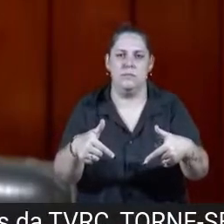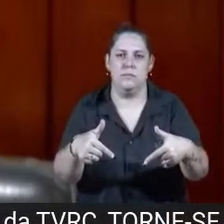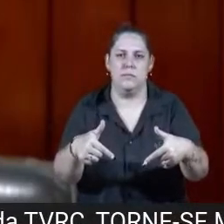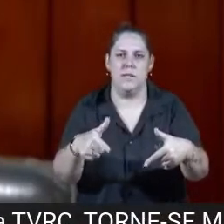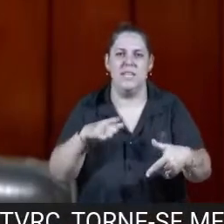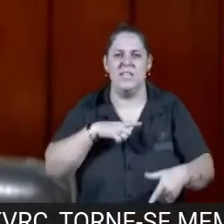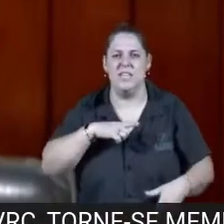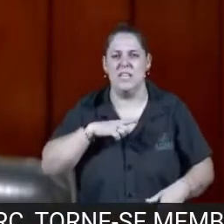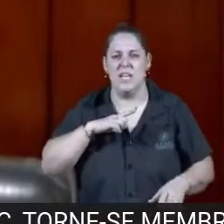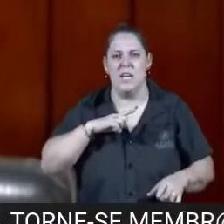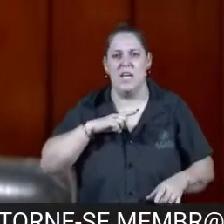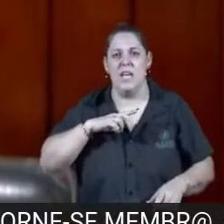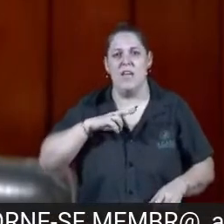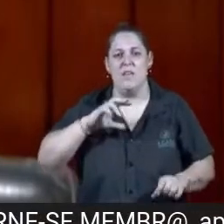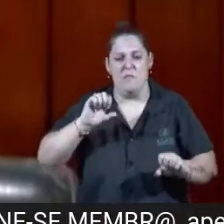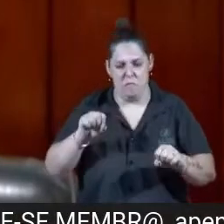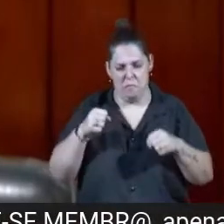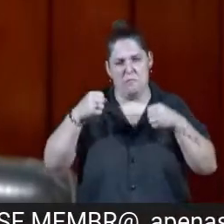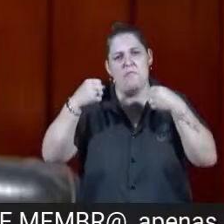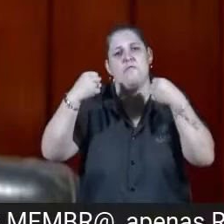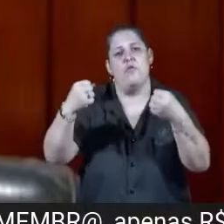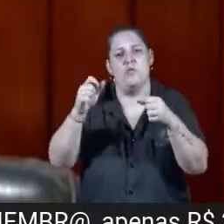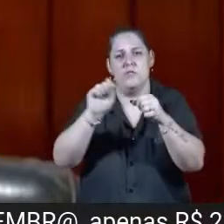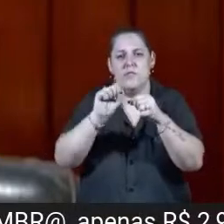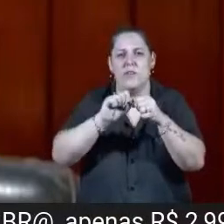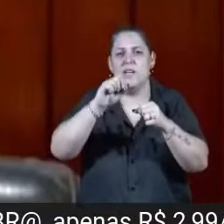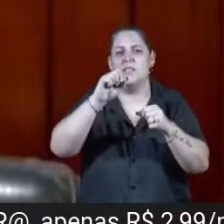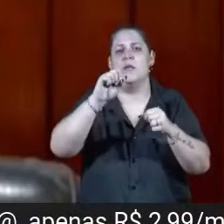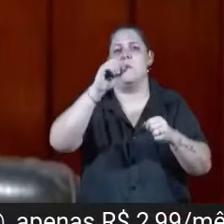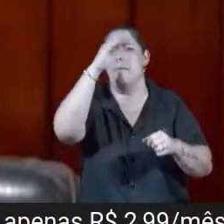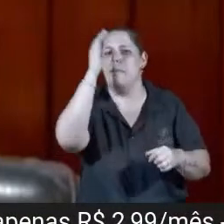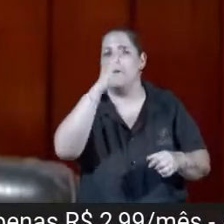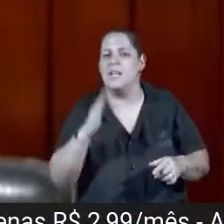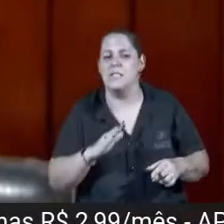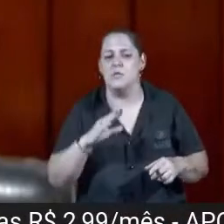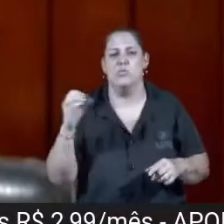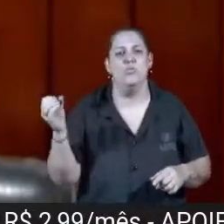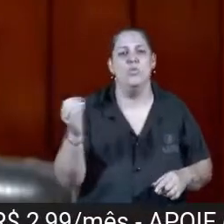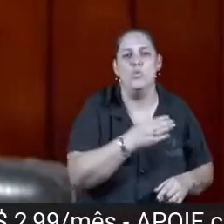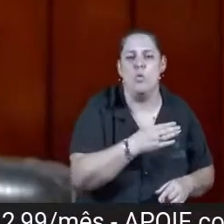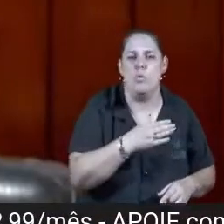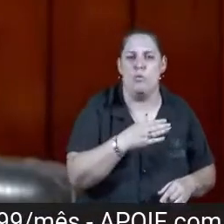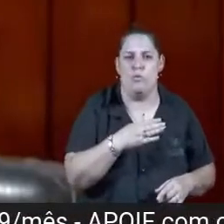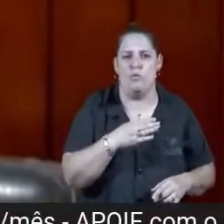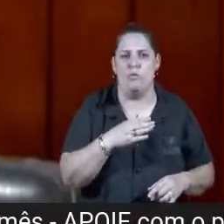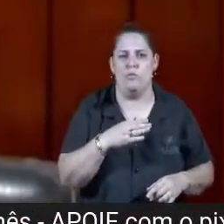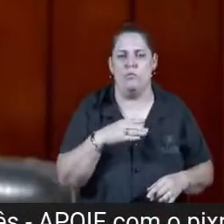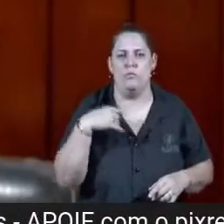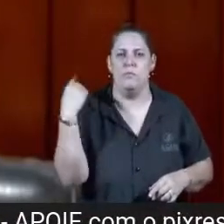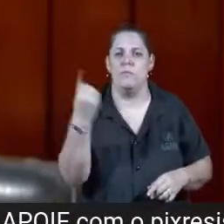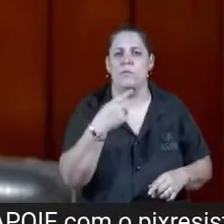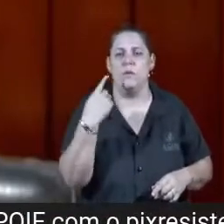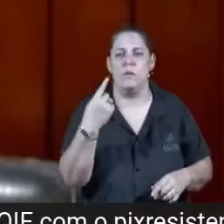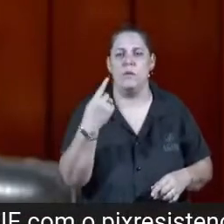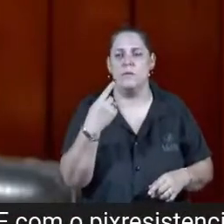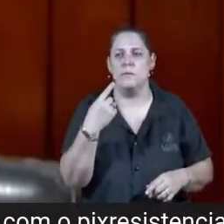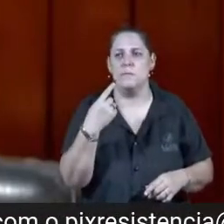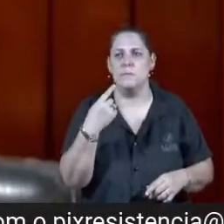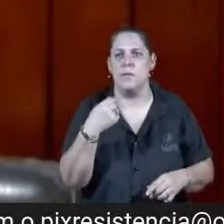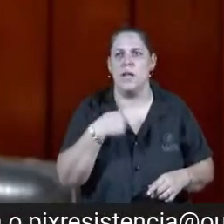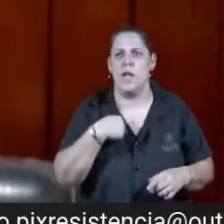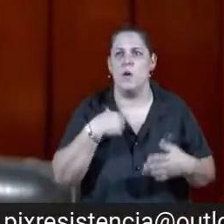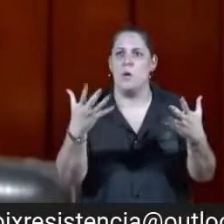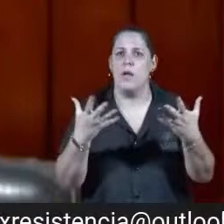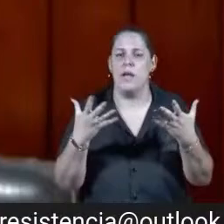possibilidade de reconstruir o Brasil e redemocratizar novamente o país. Portanto, eu quero aqui, em nome da